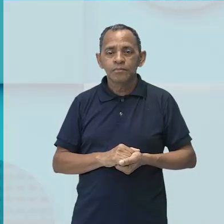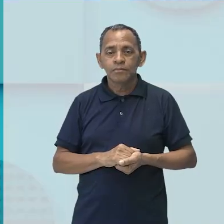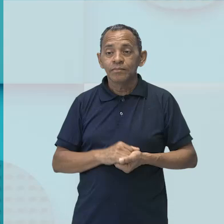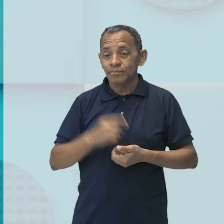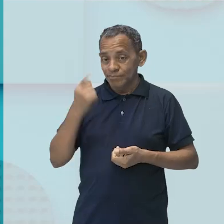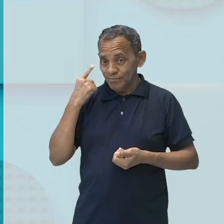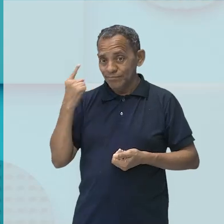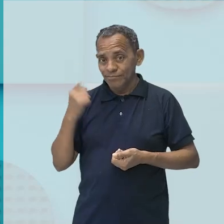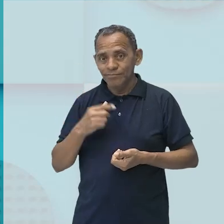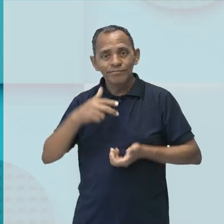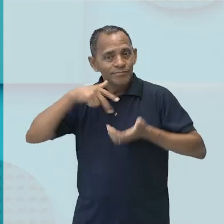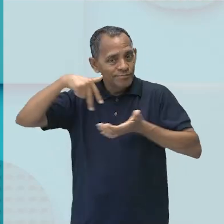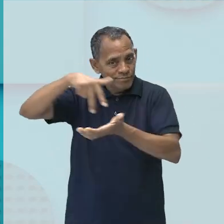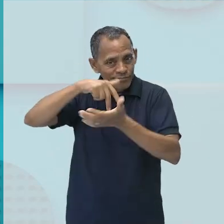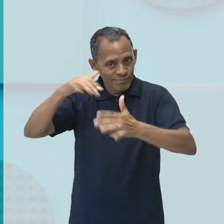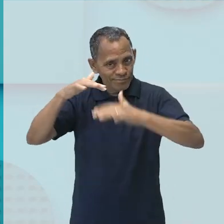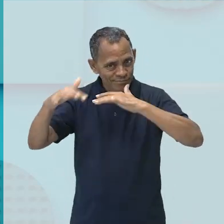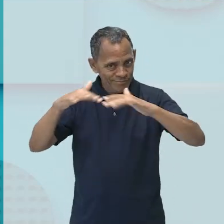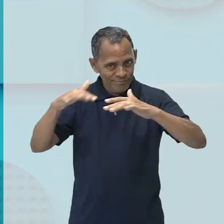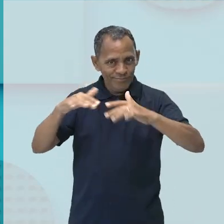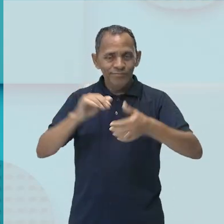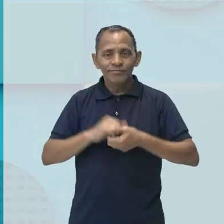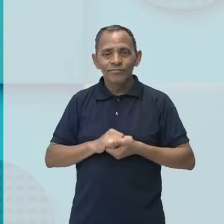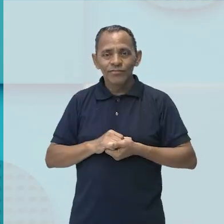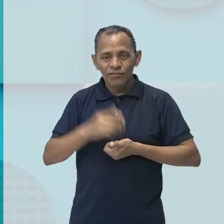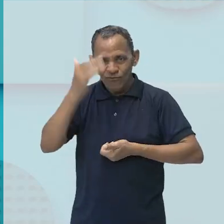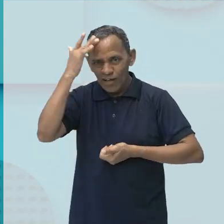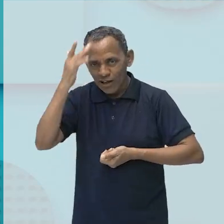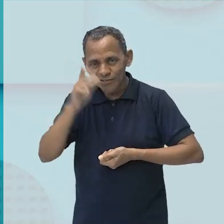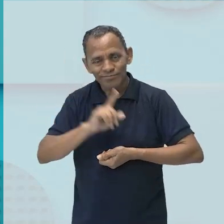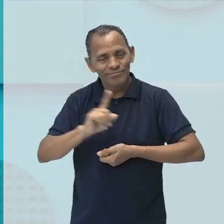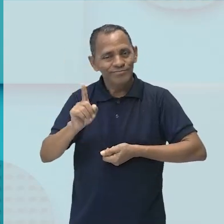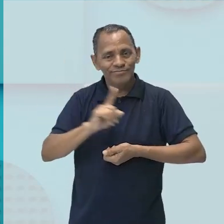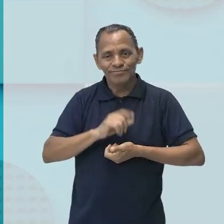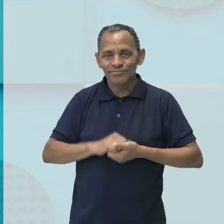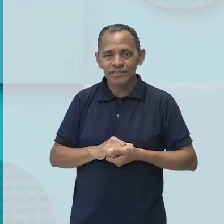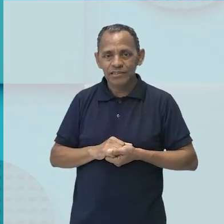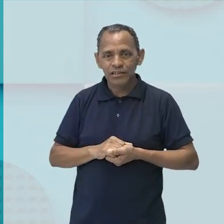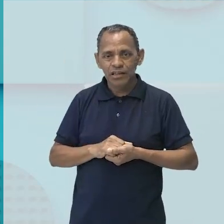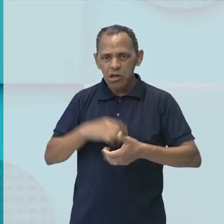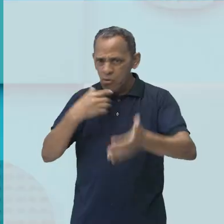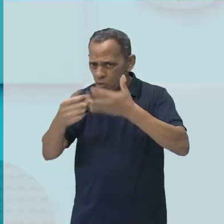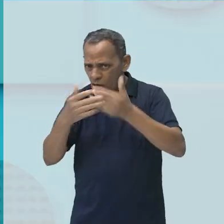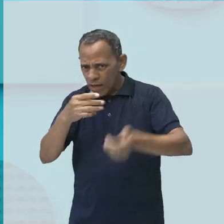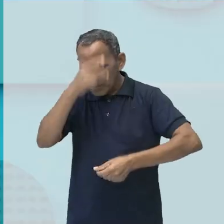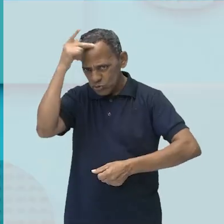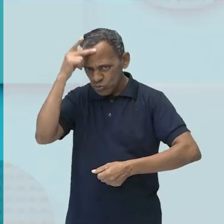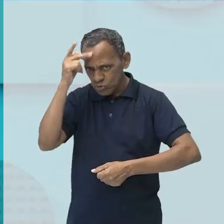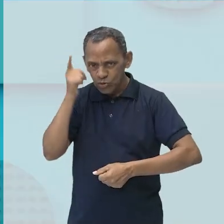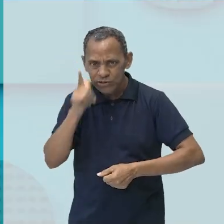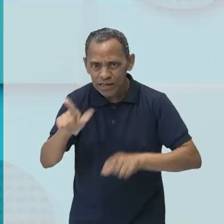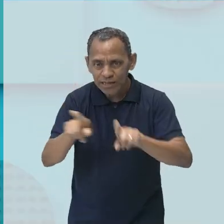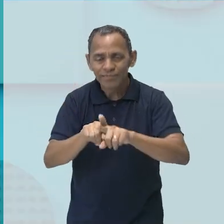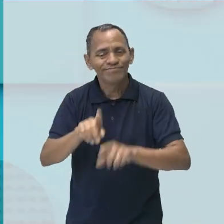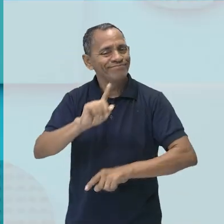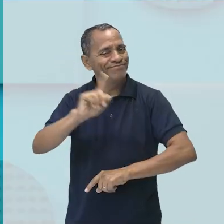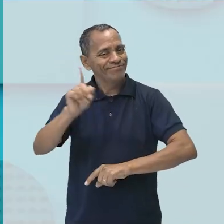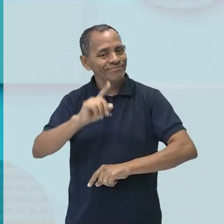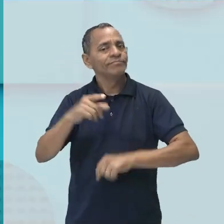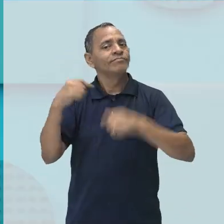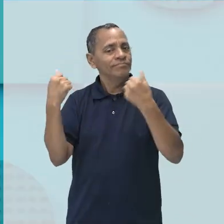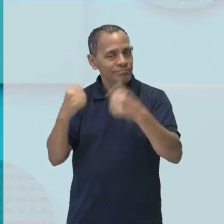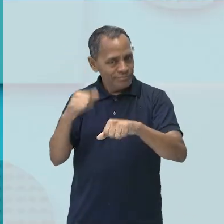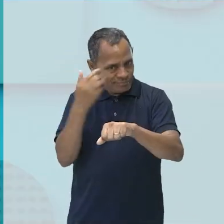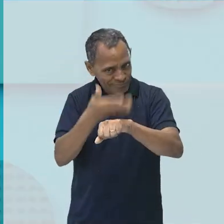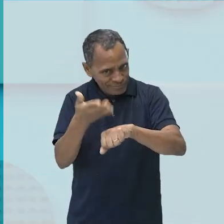Então, viram aí os movimentos do break, não é fácil, não é qualquer pessoa que faz esses movimentos, então tem que treinar